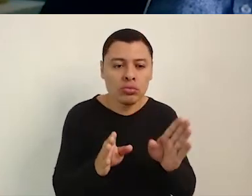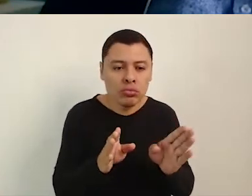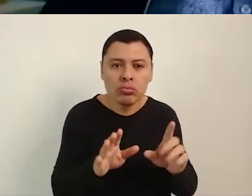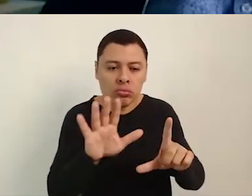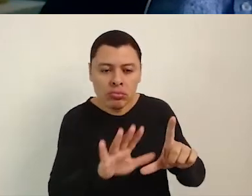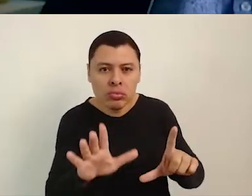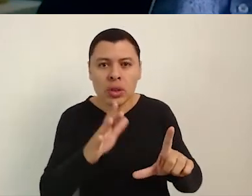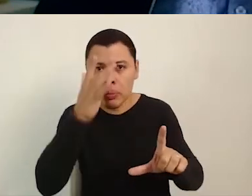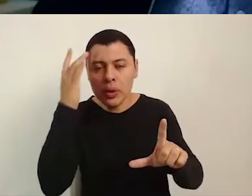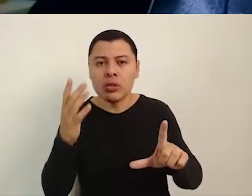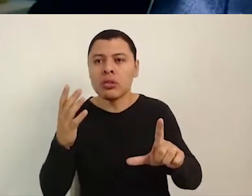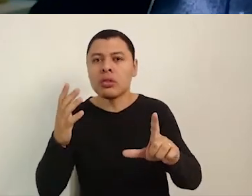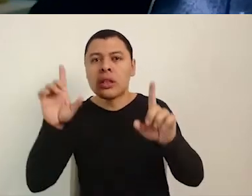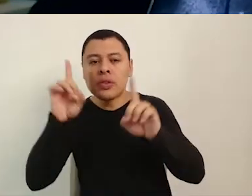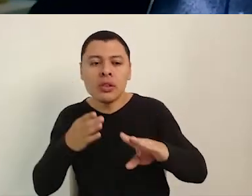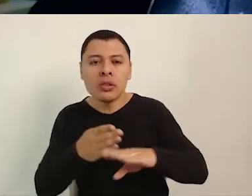em geral.